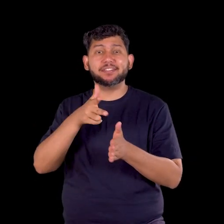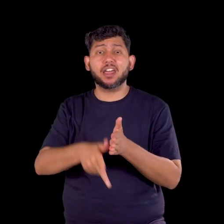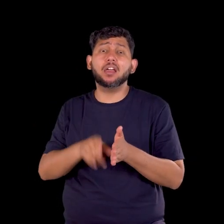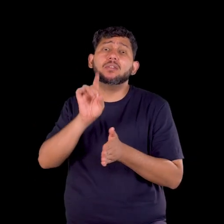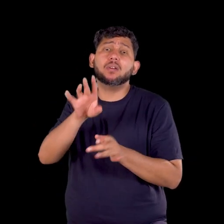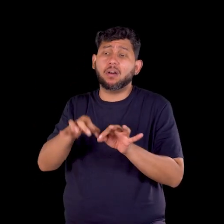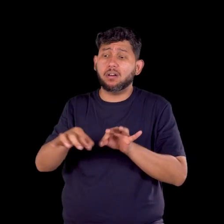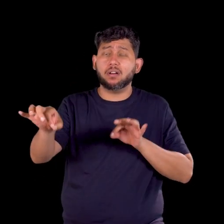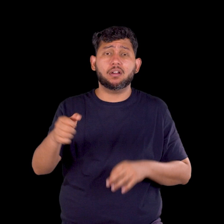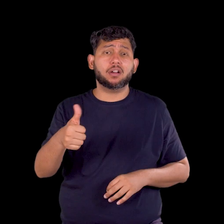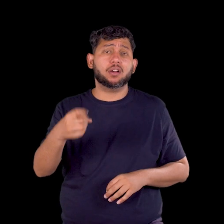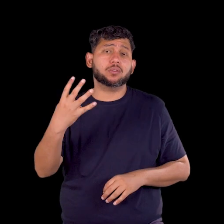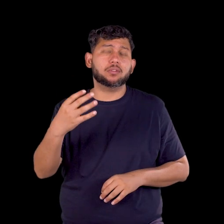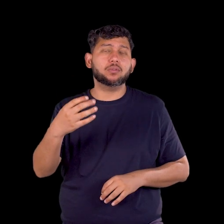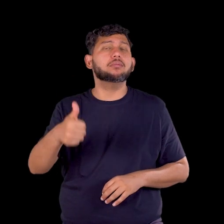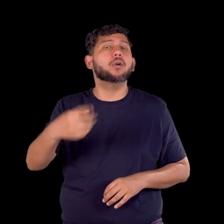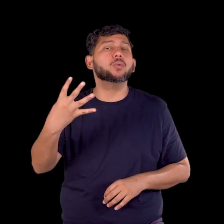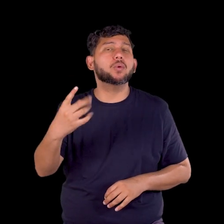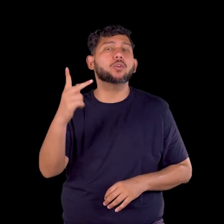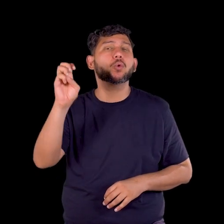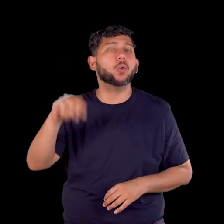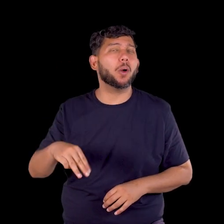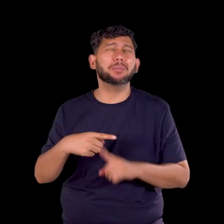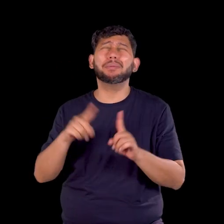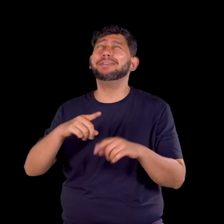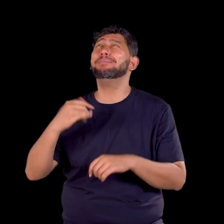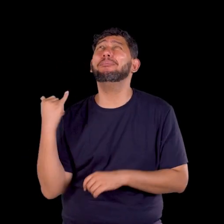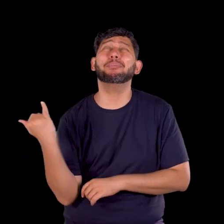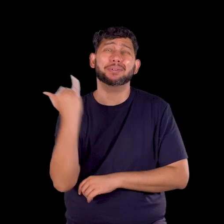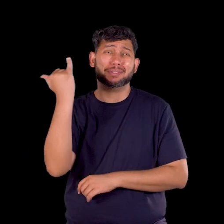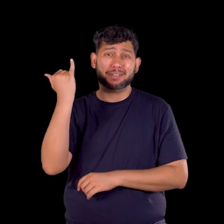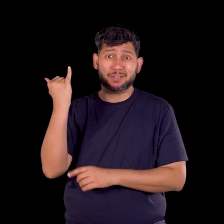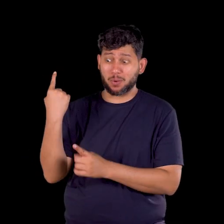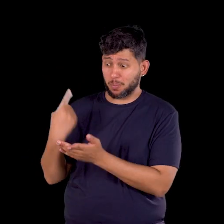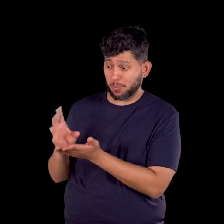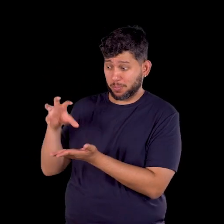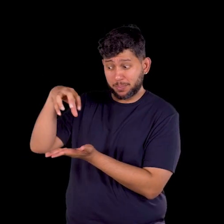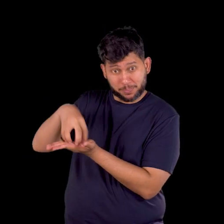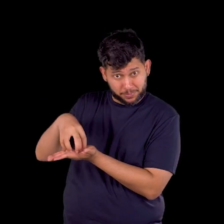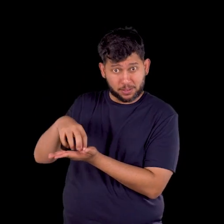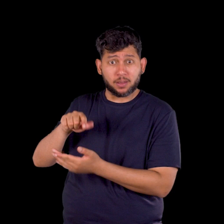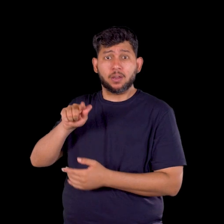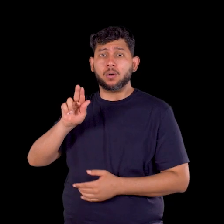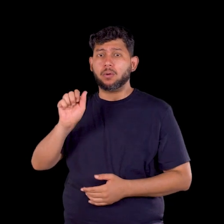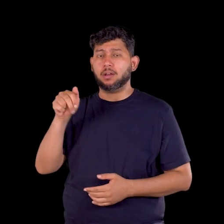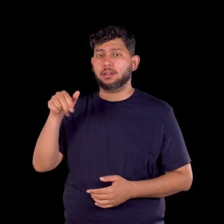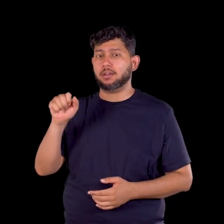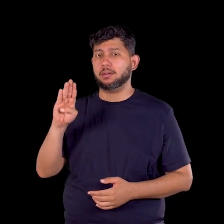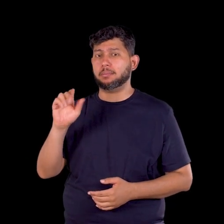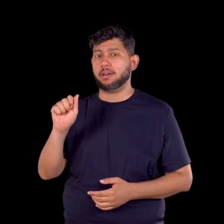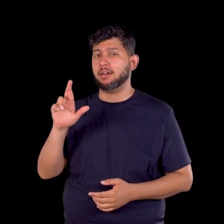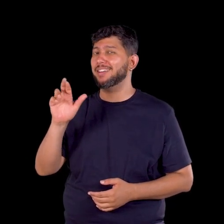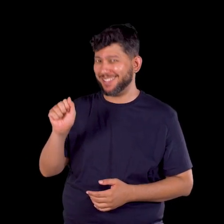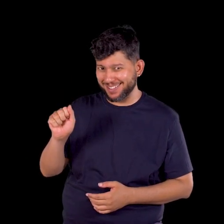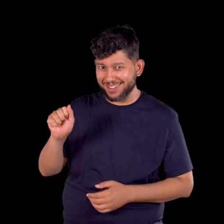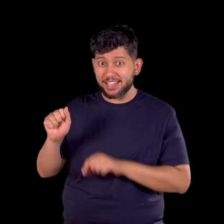extensão, mas uma importância enorme, tendo como ponto de partida a Baía de Guanabara e como destino final